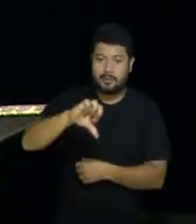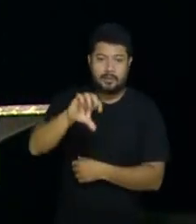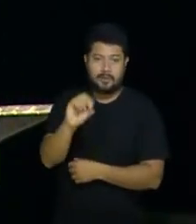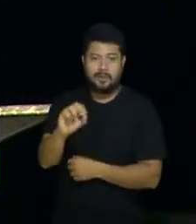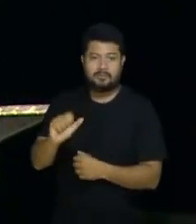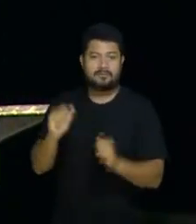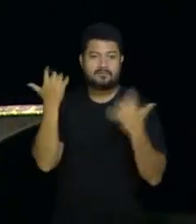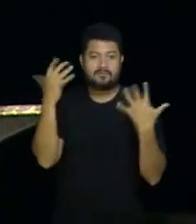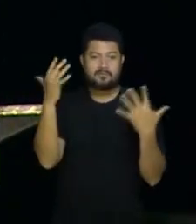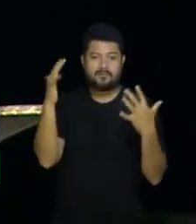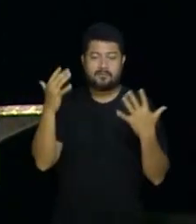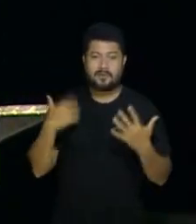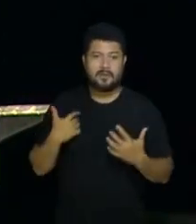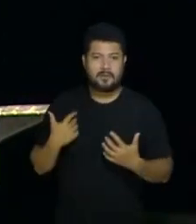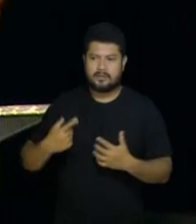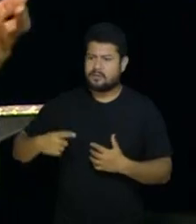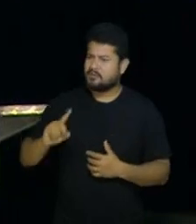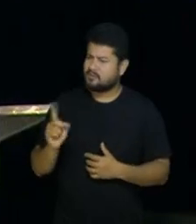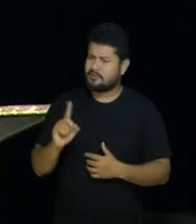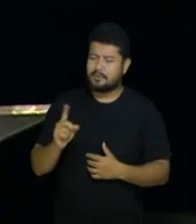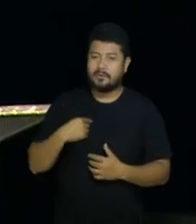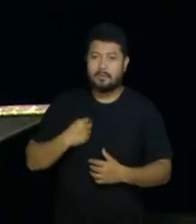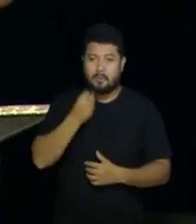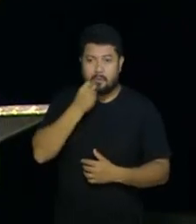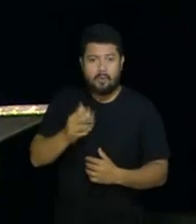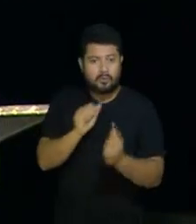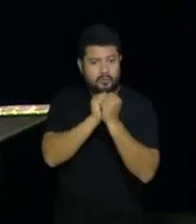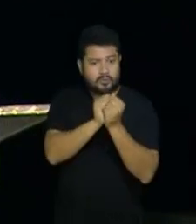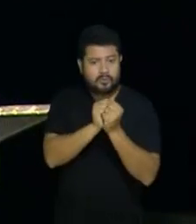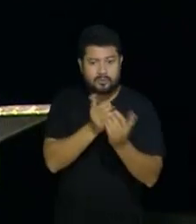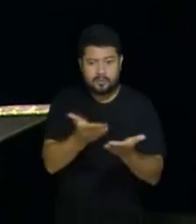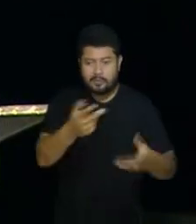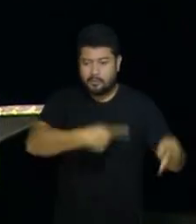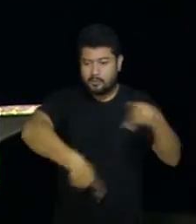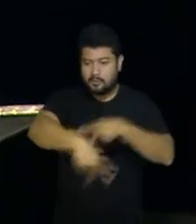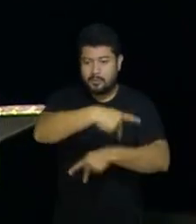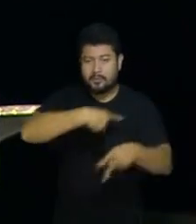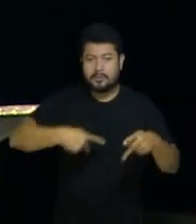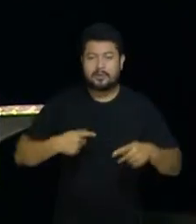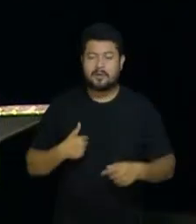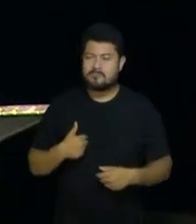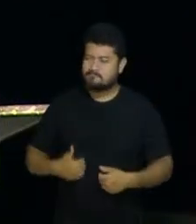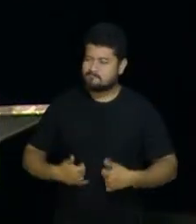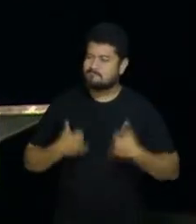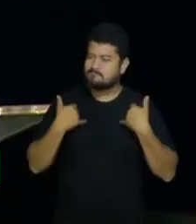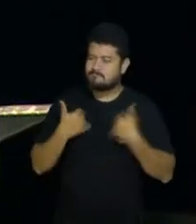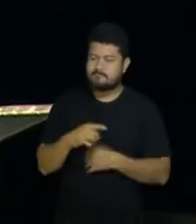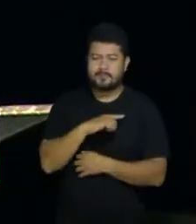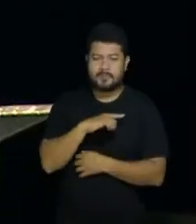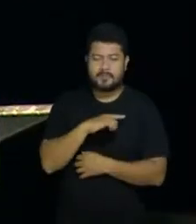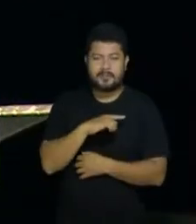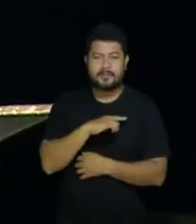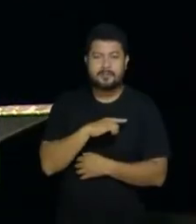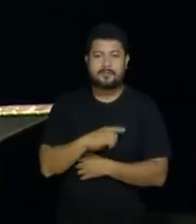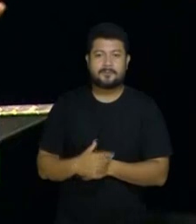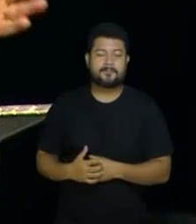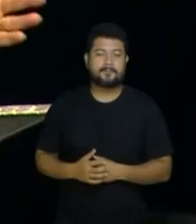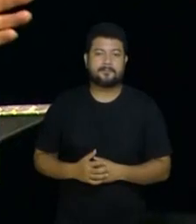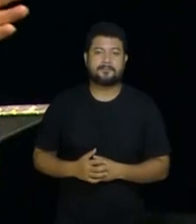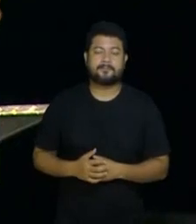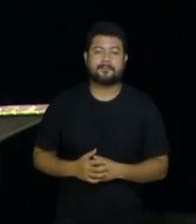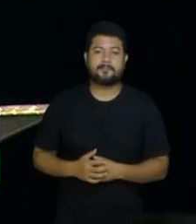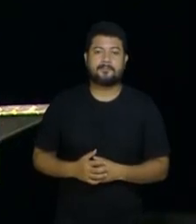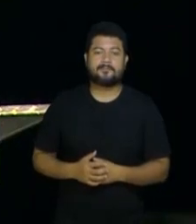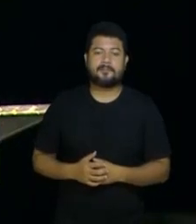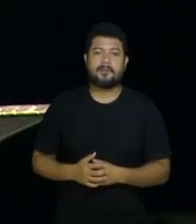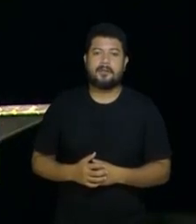ao povo catarinense o nosso trabalho, e eu estou muito orgulhosa de fazer parte dessa história. De modo algum, eu